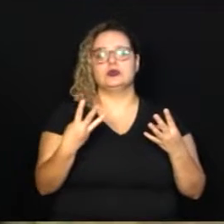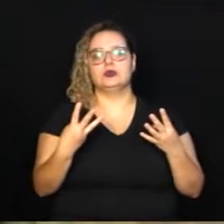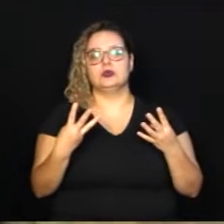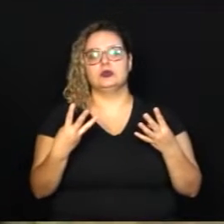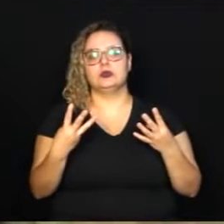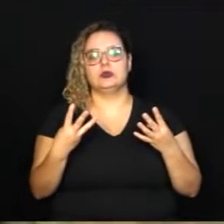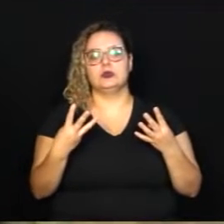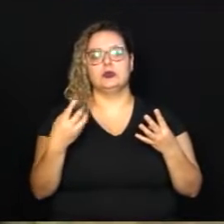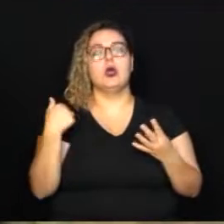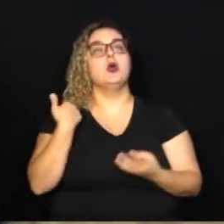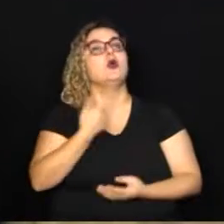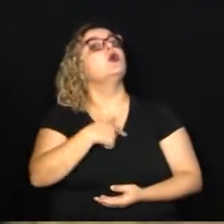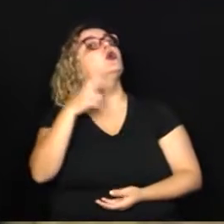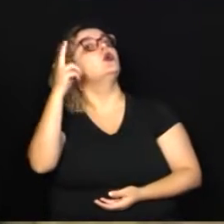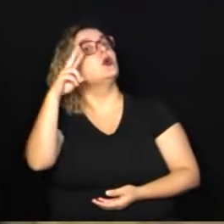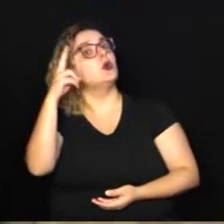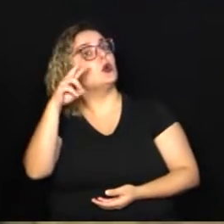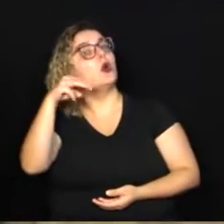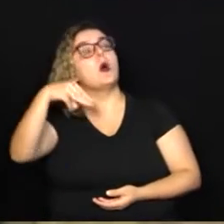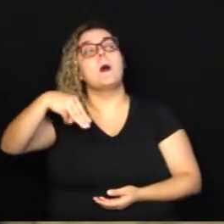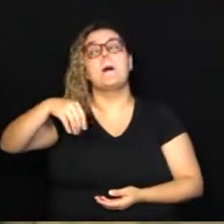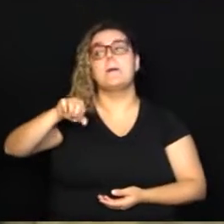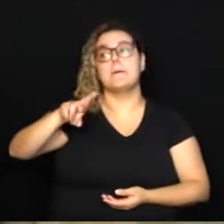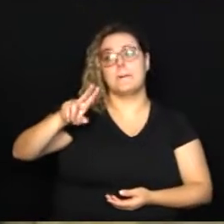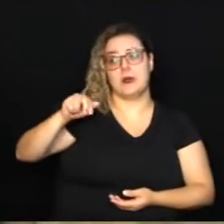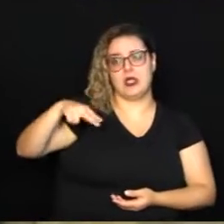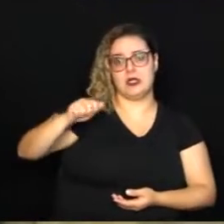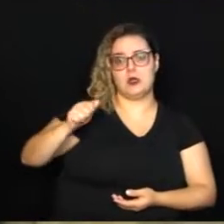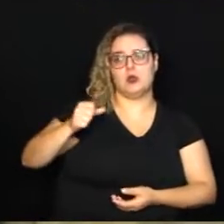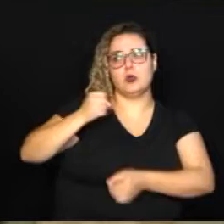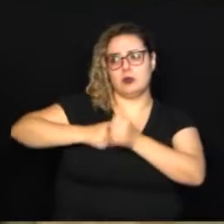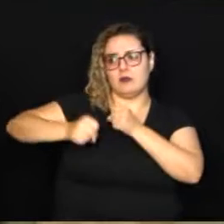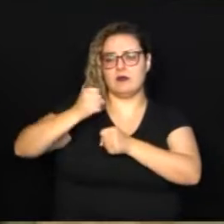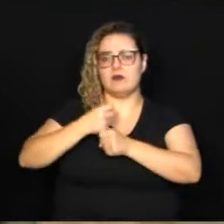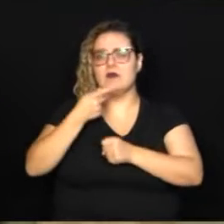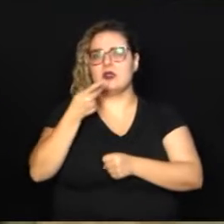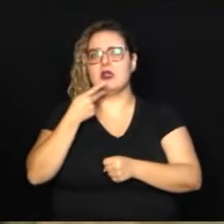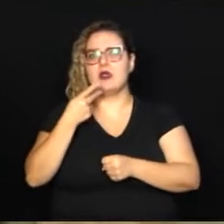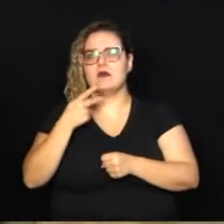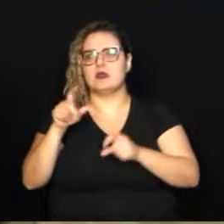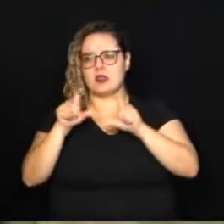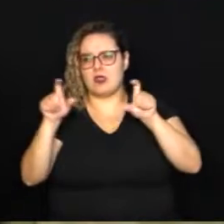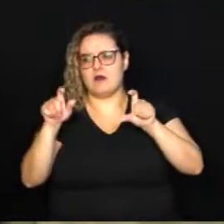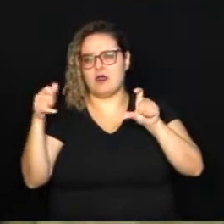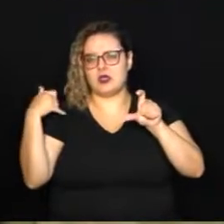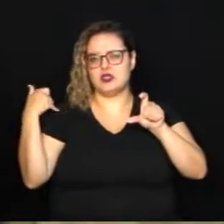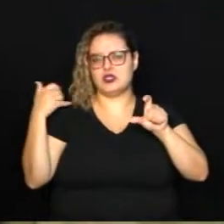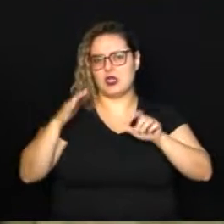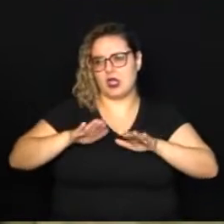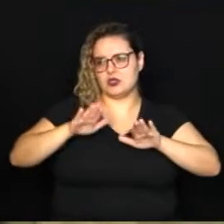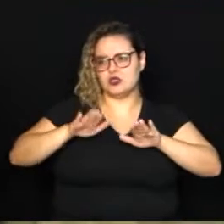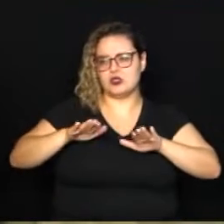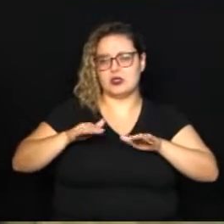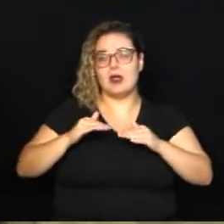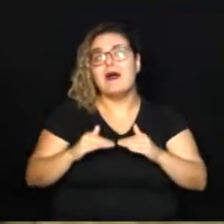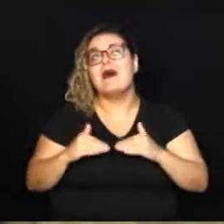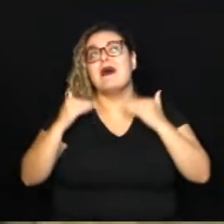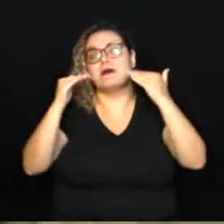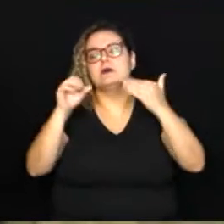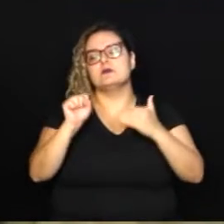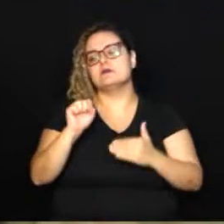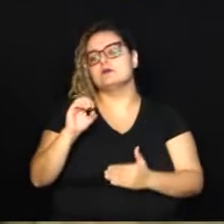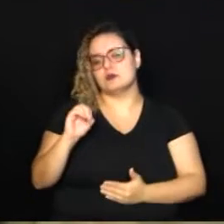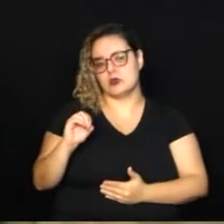Então a gente pode lembrar que, Mirna, no ano passado a gente falava da faixa etária praticamente acima dos 80